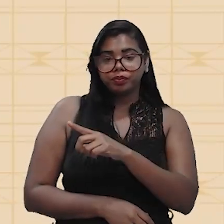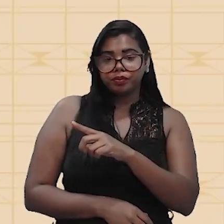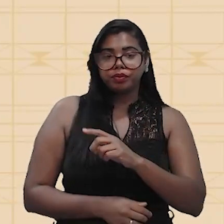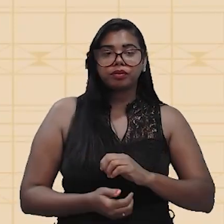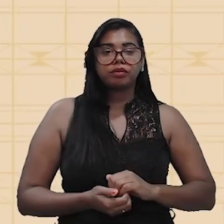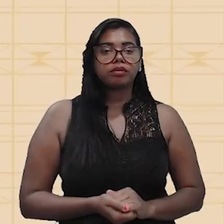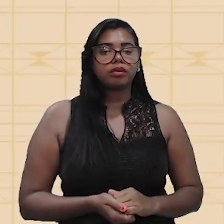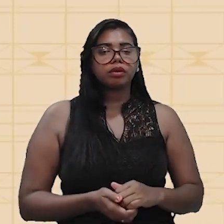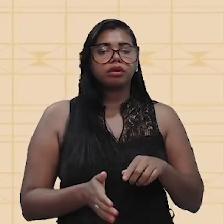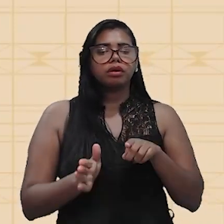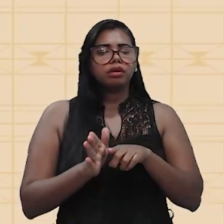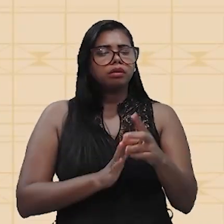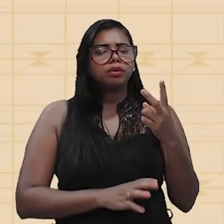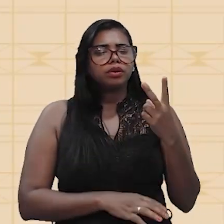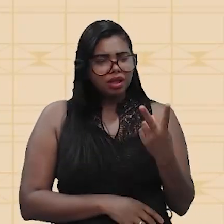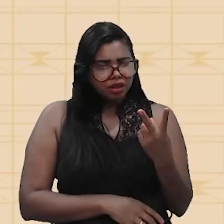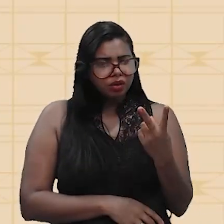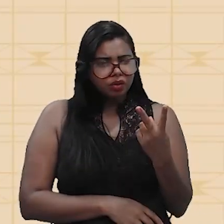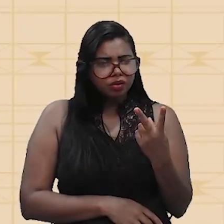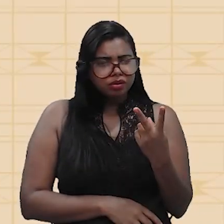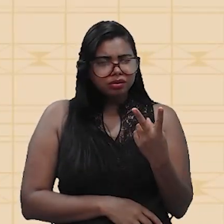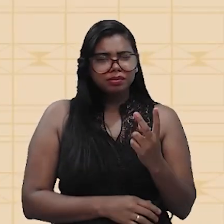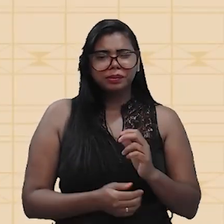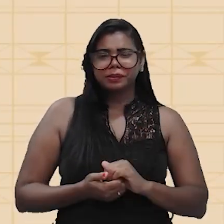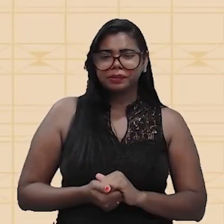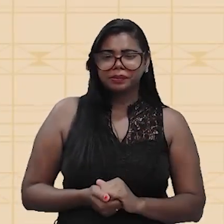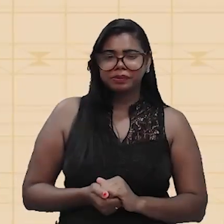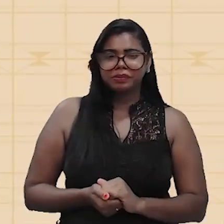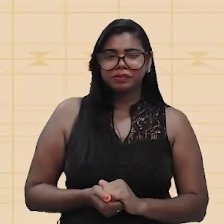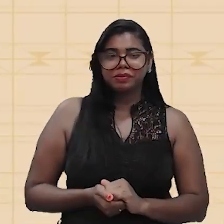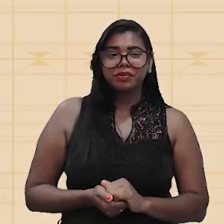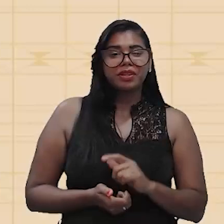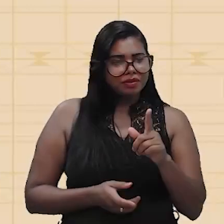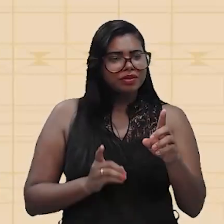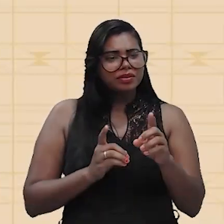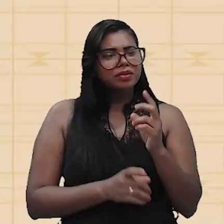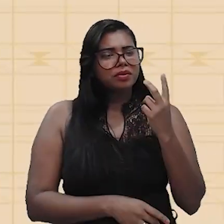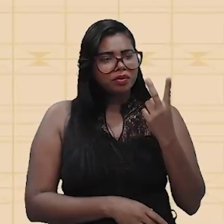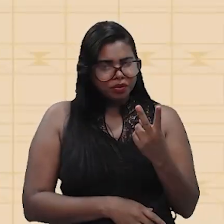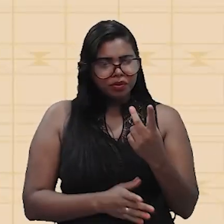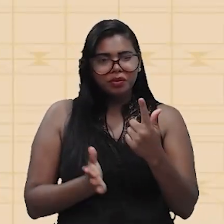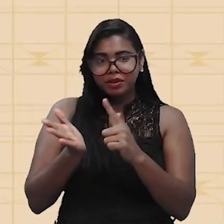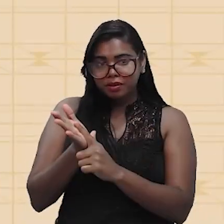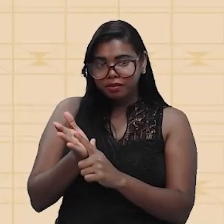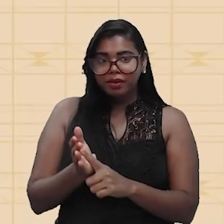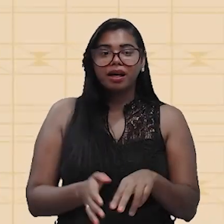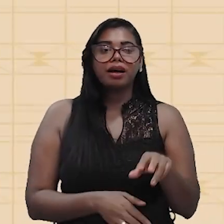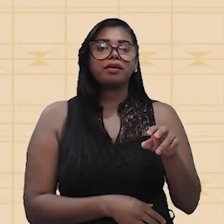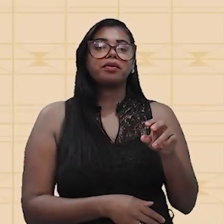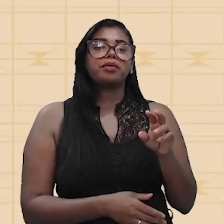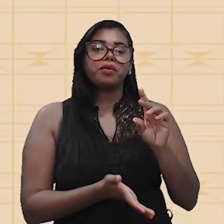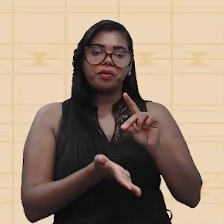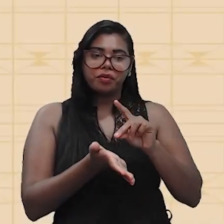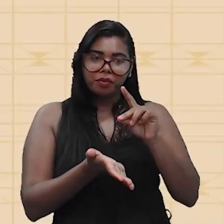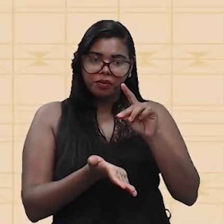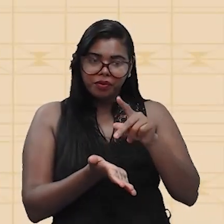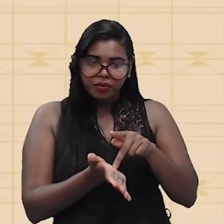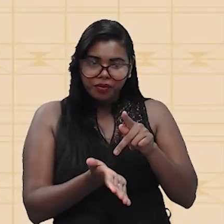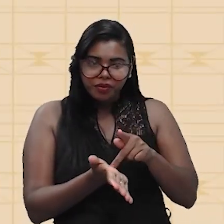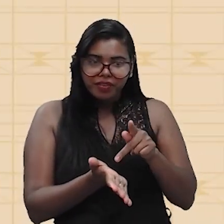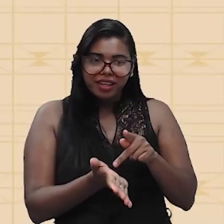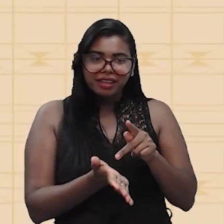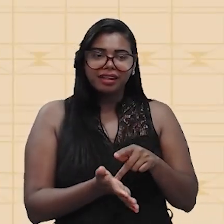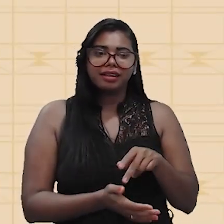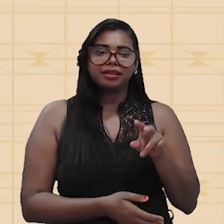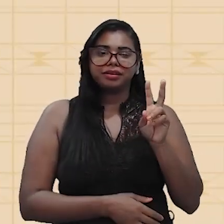2. É 2 ou não é? Você achou 2, mequetrefe, então marca como verdadeiro, é verdade, mequetrefe. E aí no item 2 ele quer saber